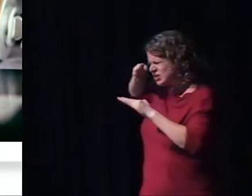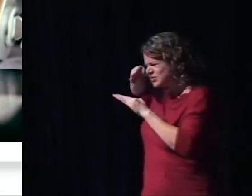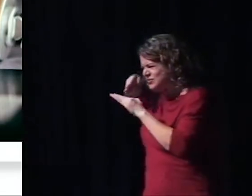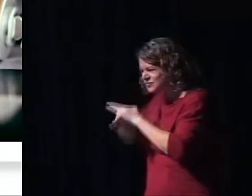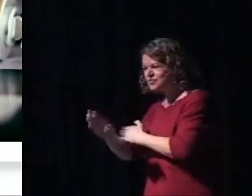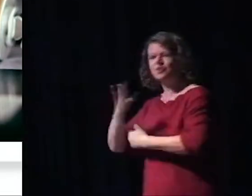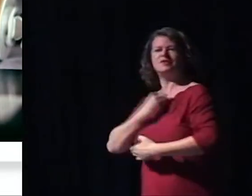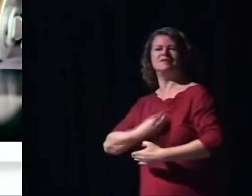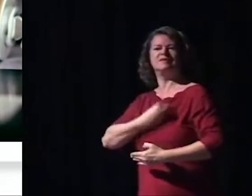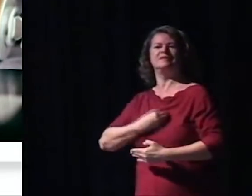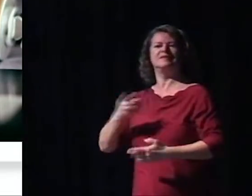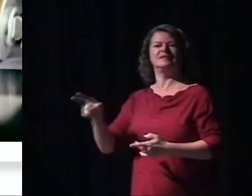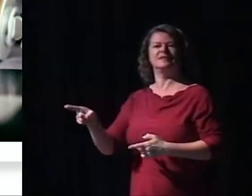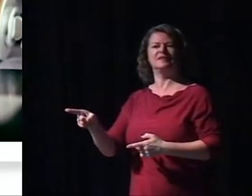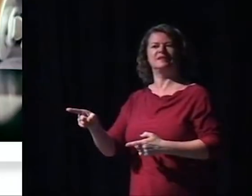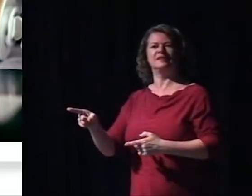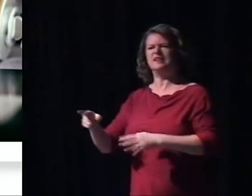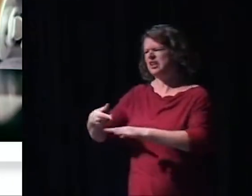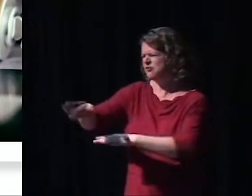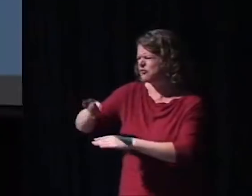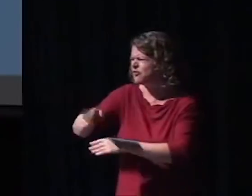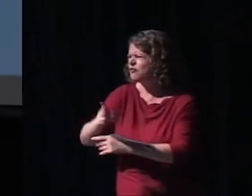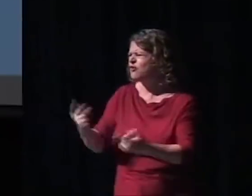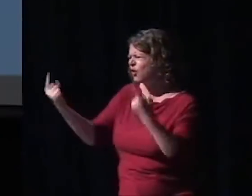pegou a queixada e com ela matou 1000 homens.